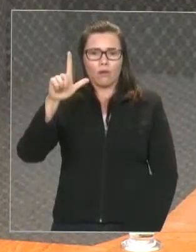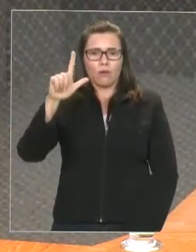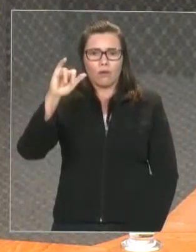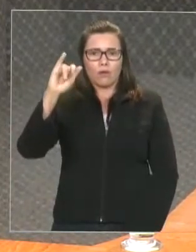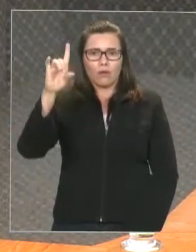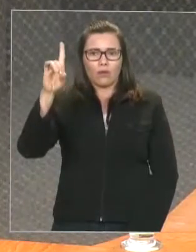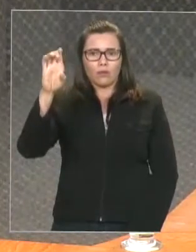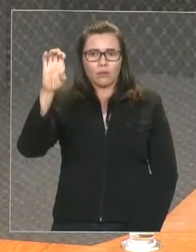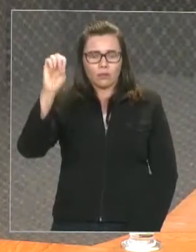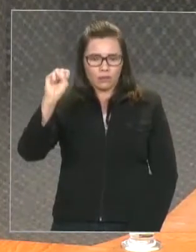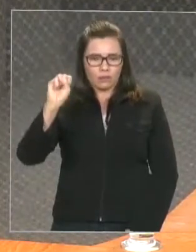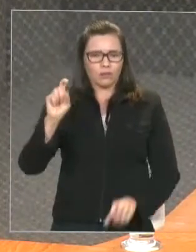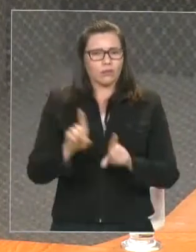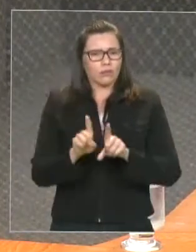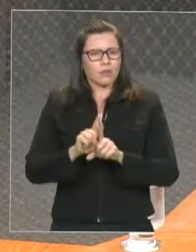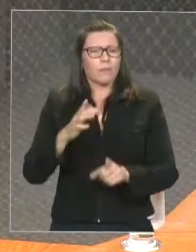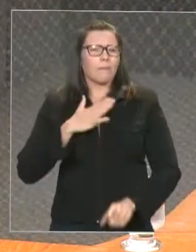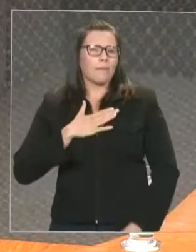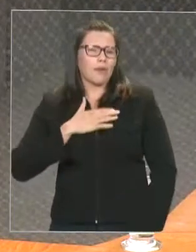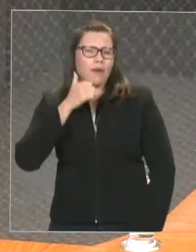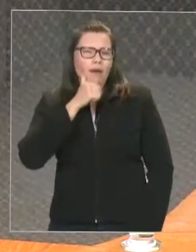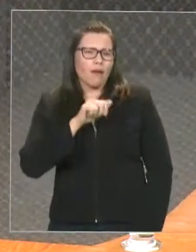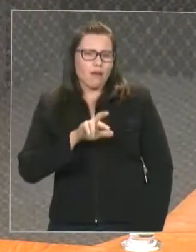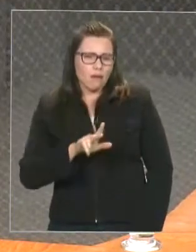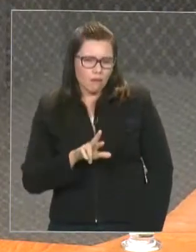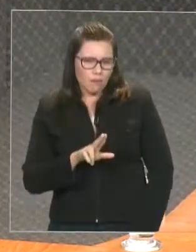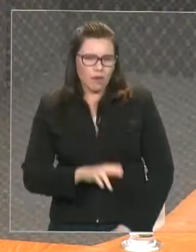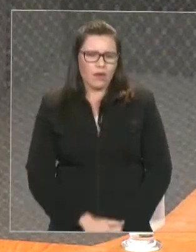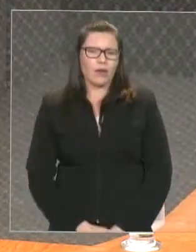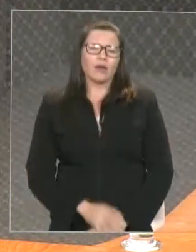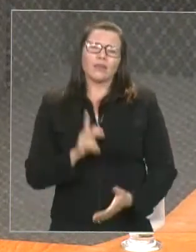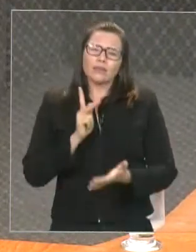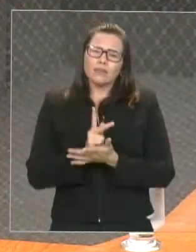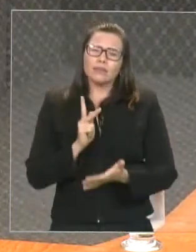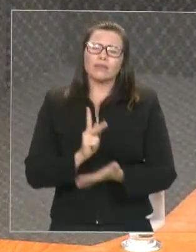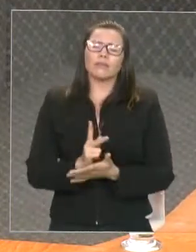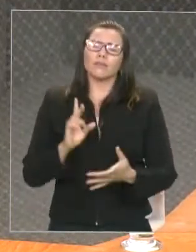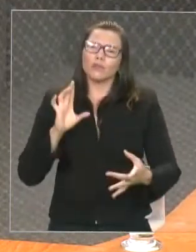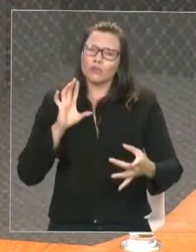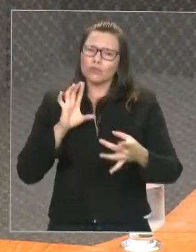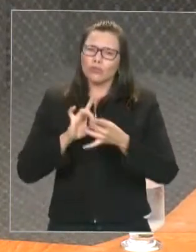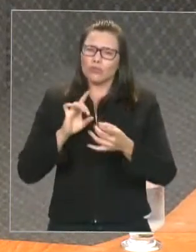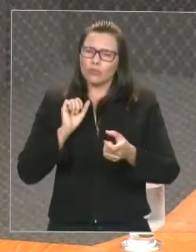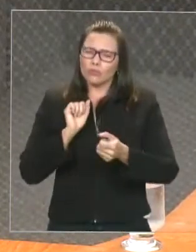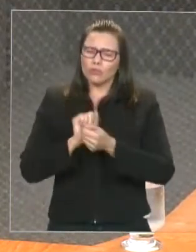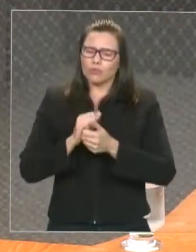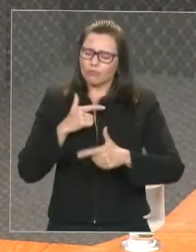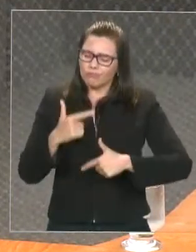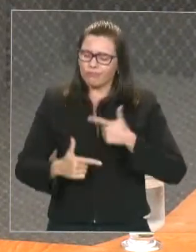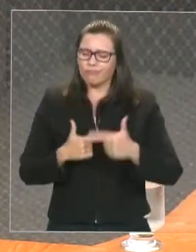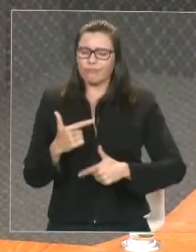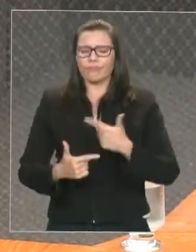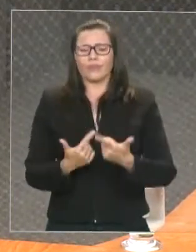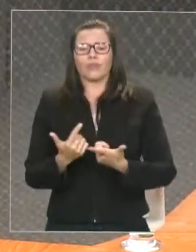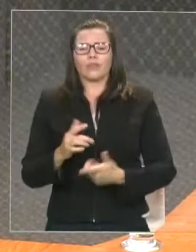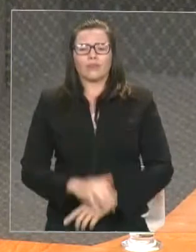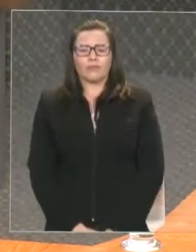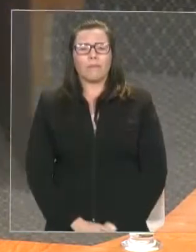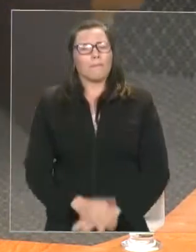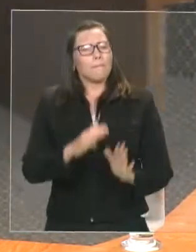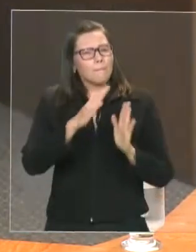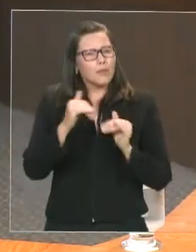de Estreito, que vem juntamente conosco desde 2011, cobrando aos governos, aos secretários, o asfaltamento